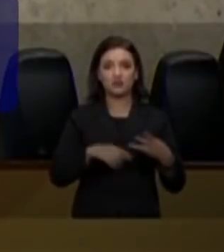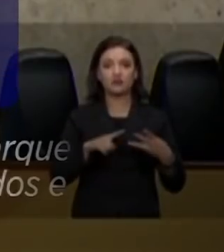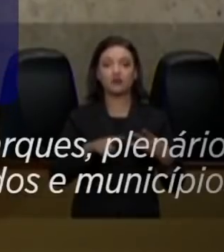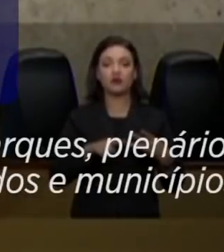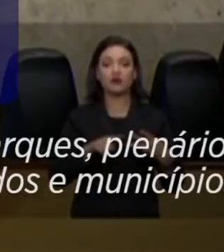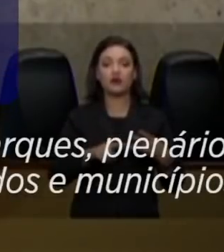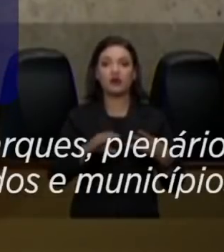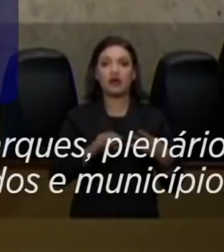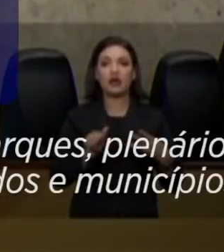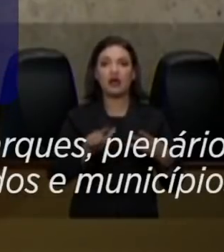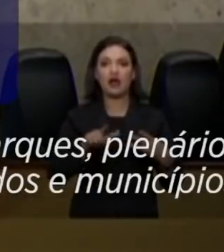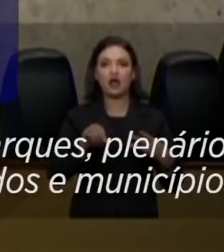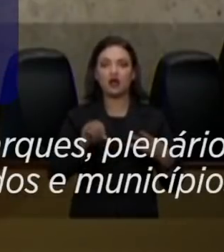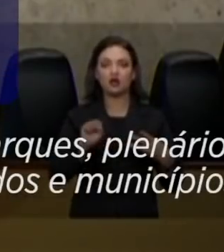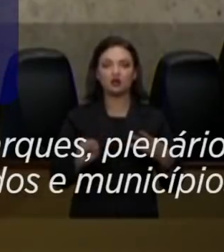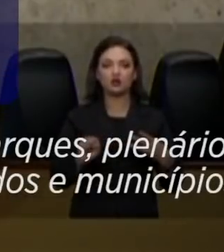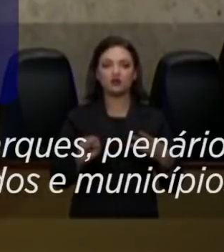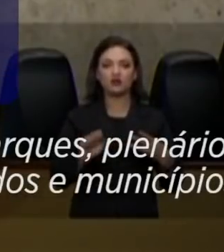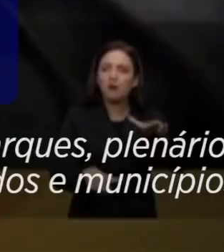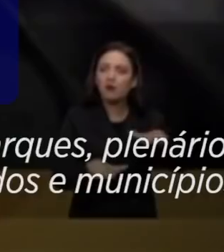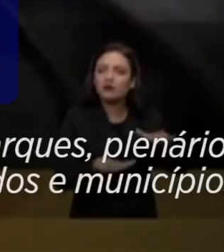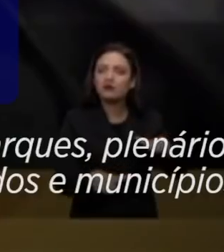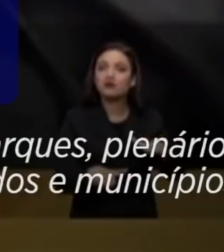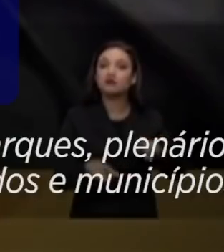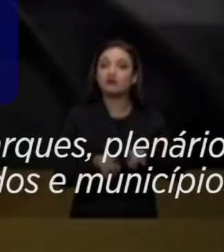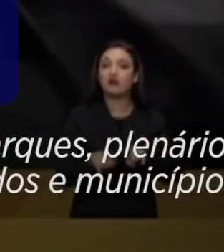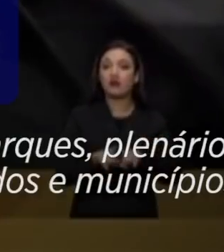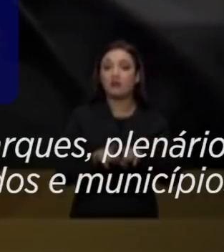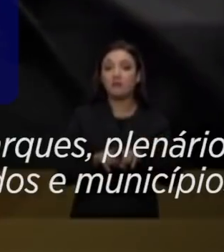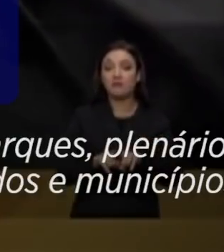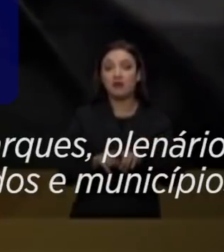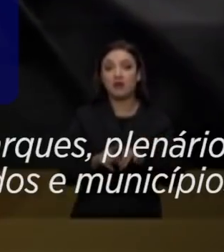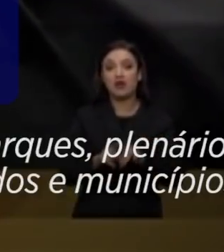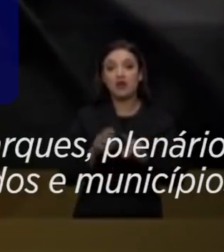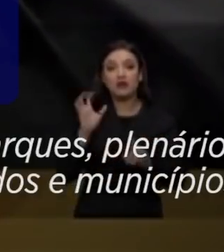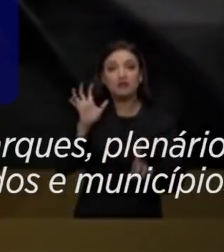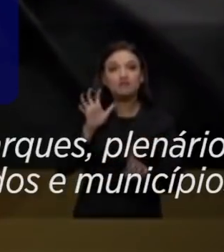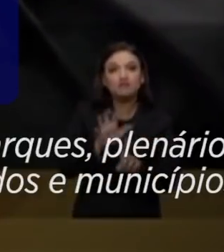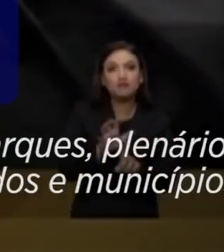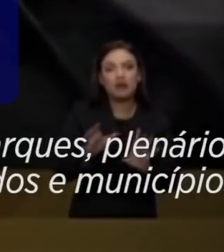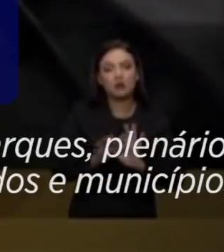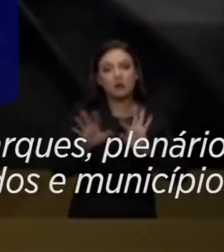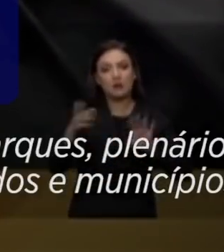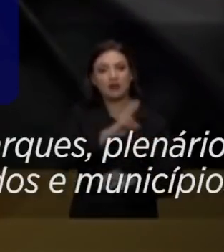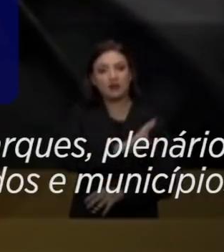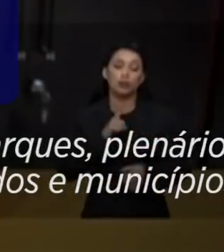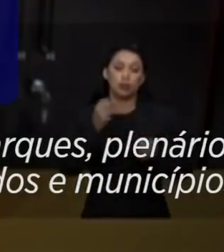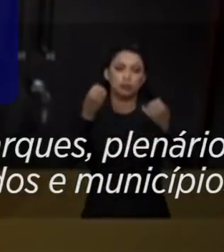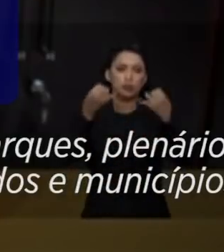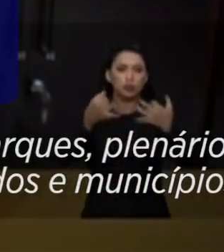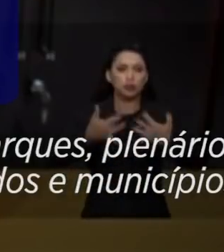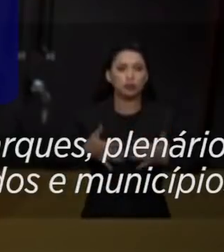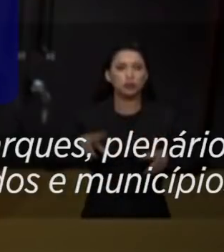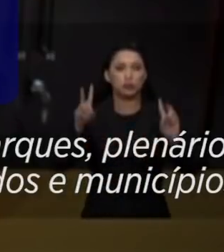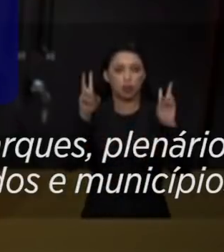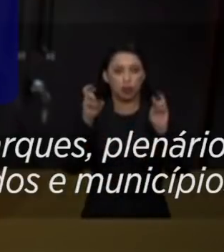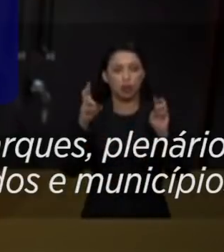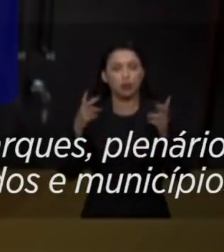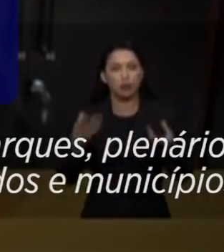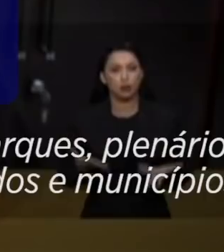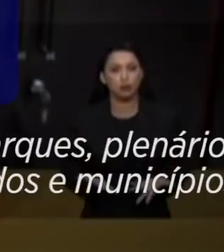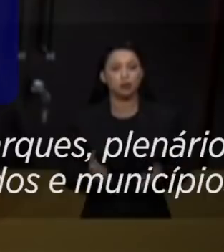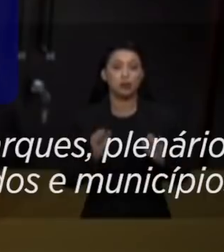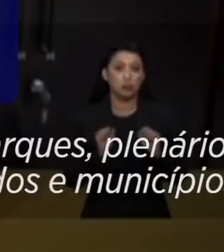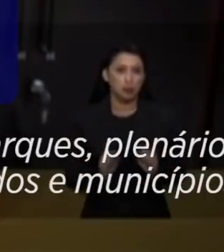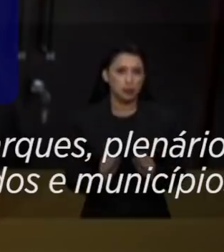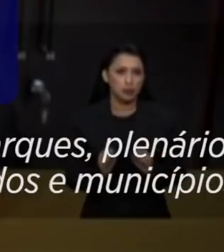A maioria dos ministros do Supremo Tribunal Federal votou a favor da possibilidade de estados e municípios decretarem o fechamento